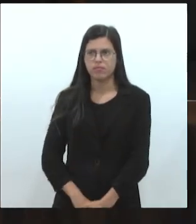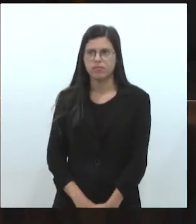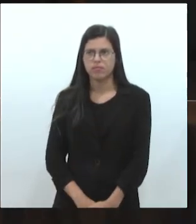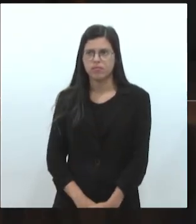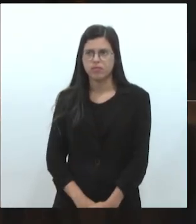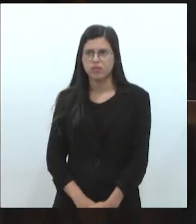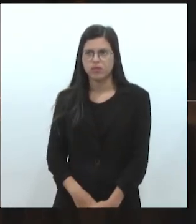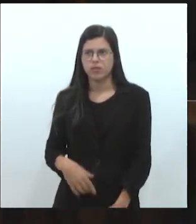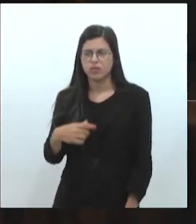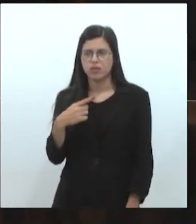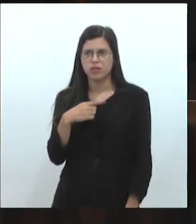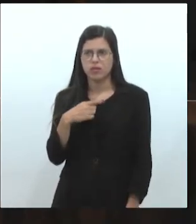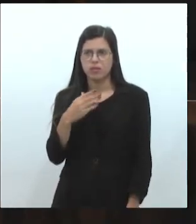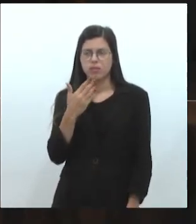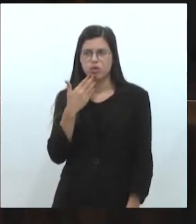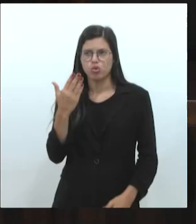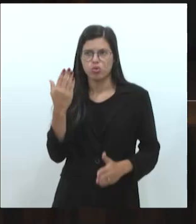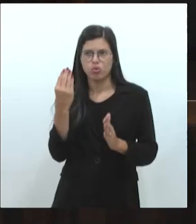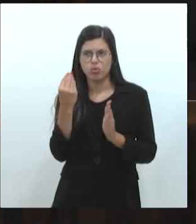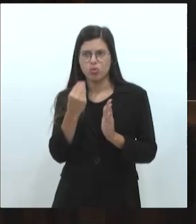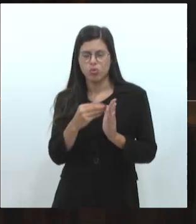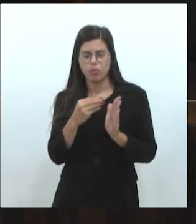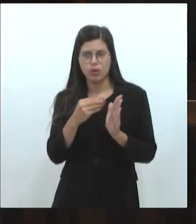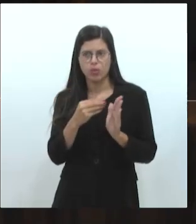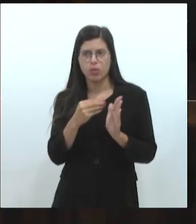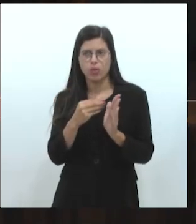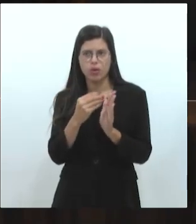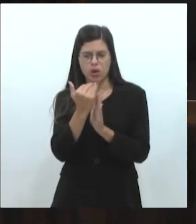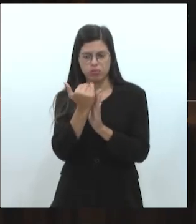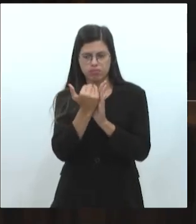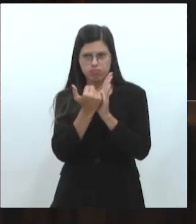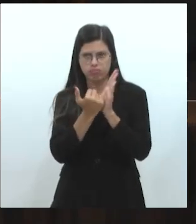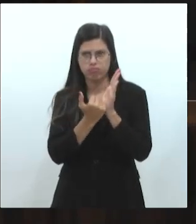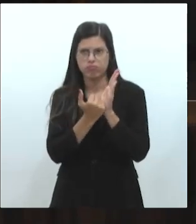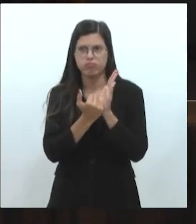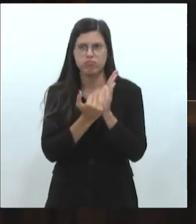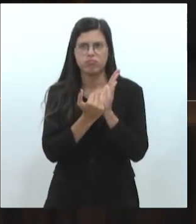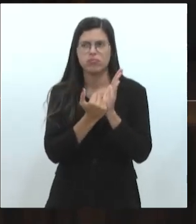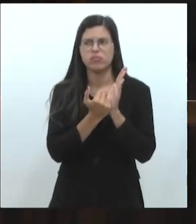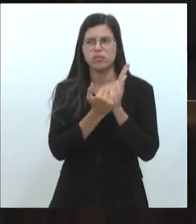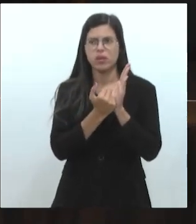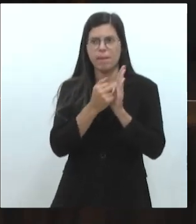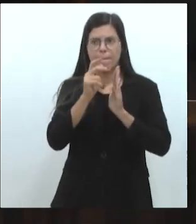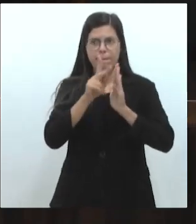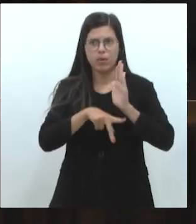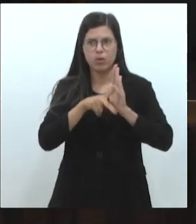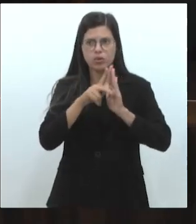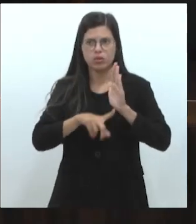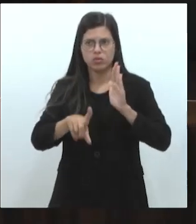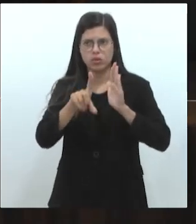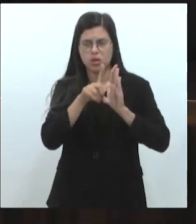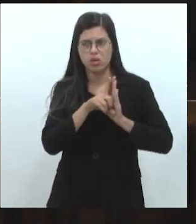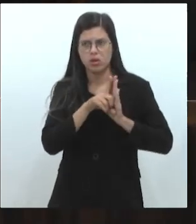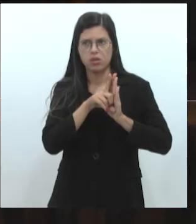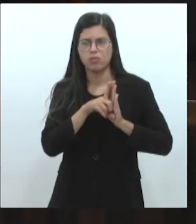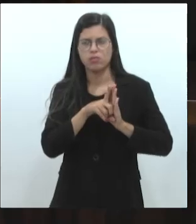A sobre a mesa, requerimento de inclusão na ordem do dia dos projetos de lei